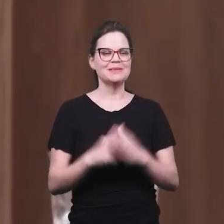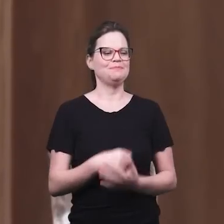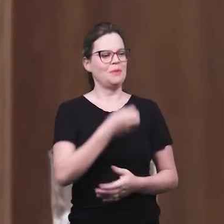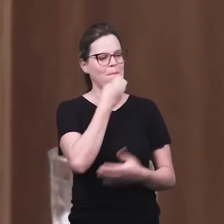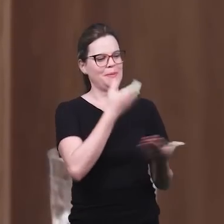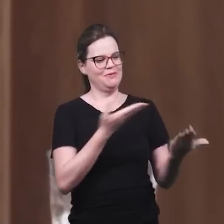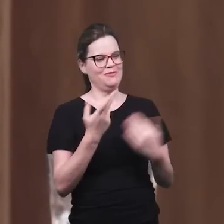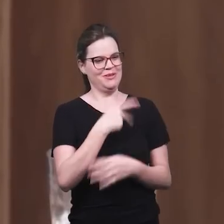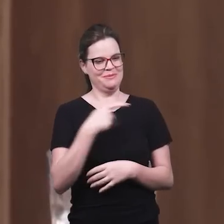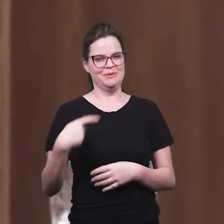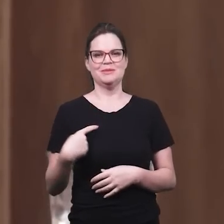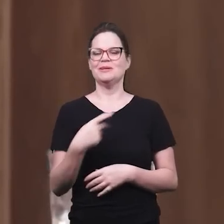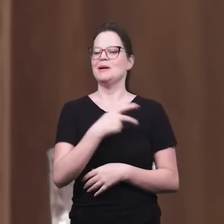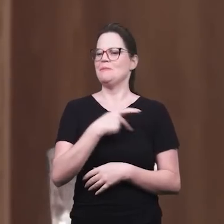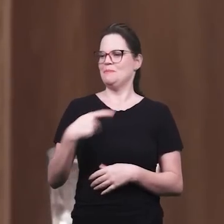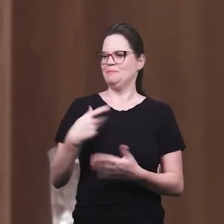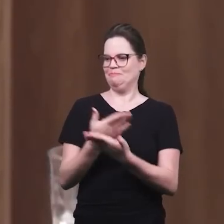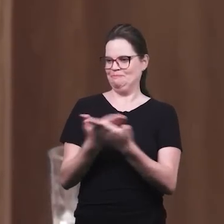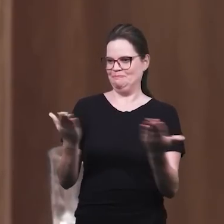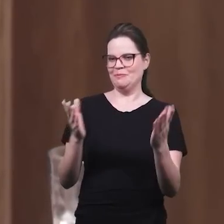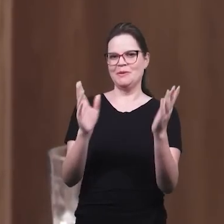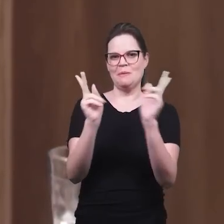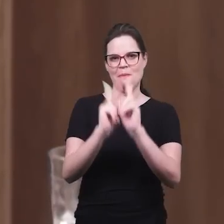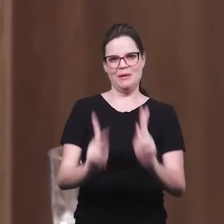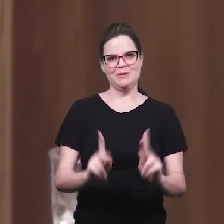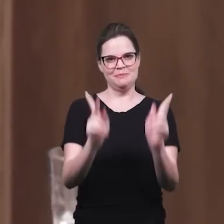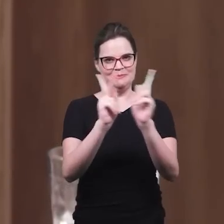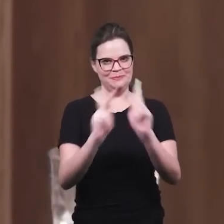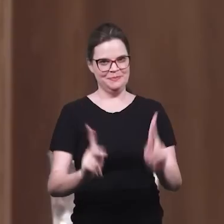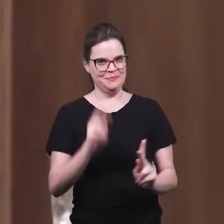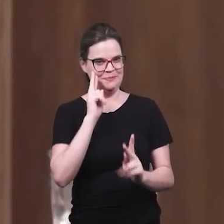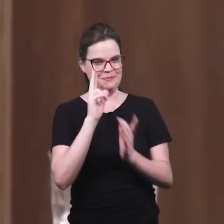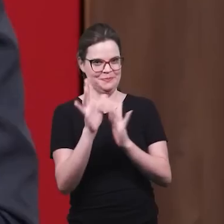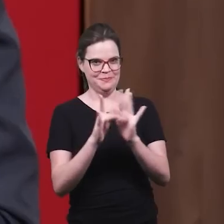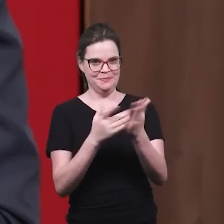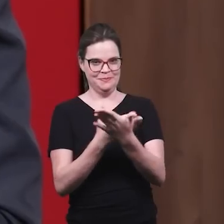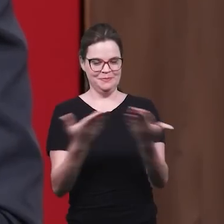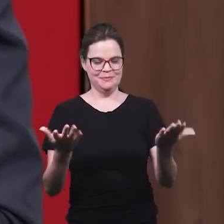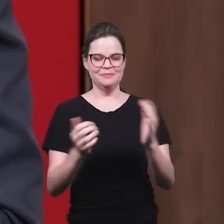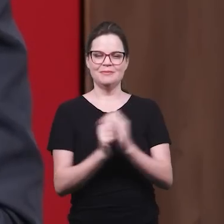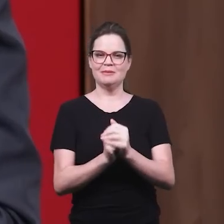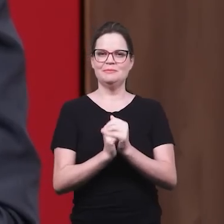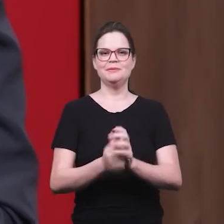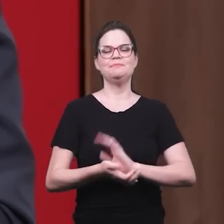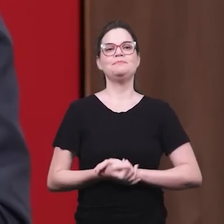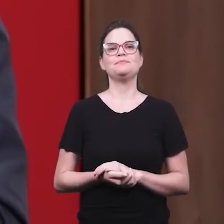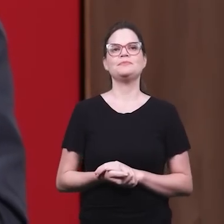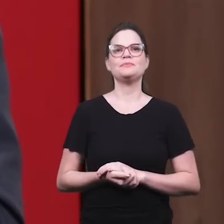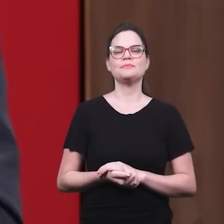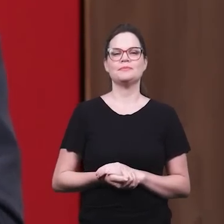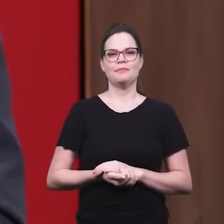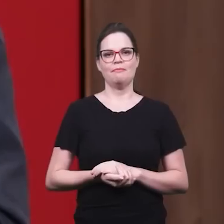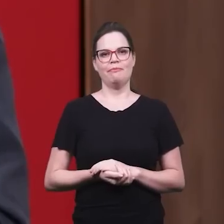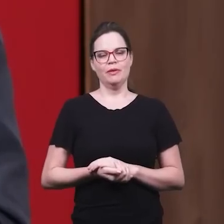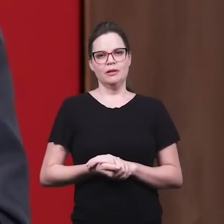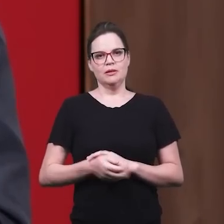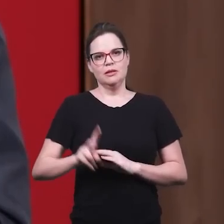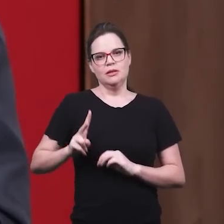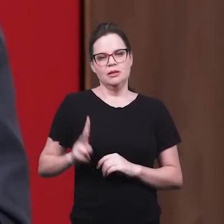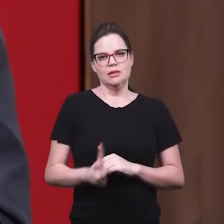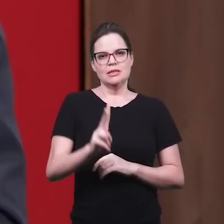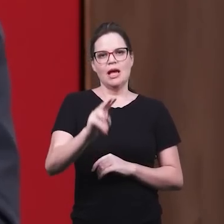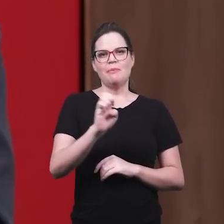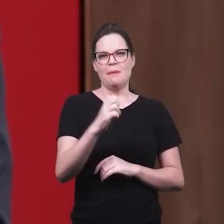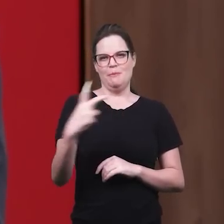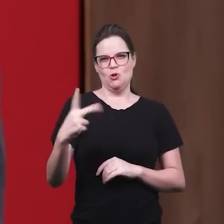Amém, a paz do Senhor William, a paz do Senhor pastor Tiago, a paz do Senhor nossos ouvintes. Maravilha. Normalmente, a gente sempre, nos nossos